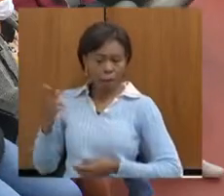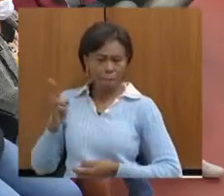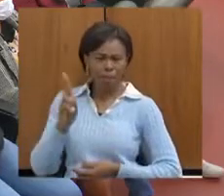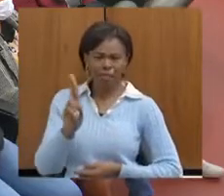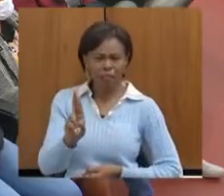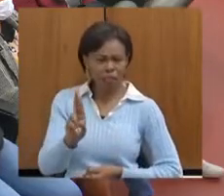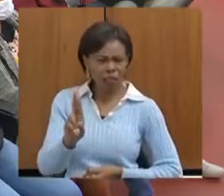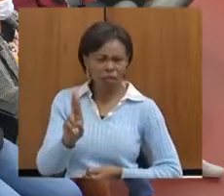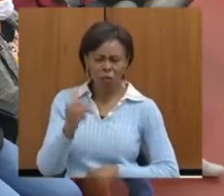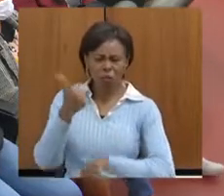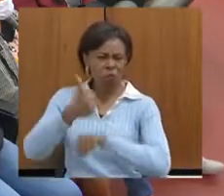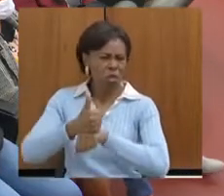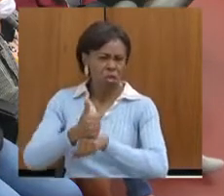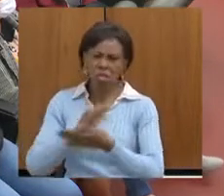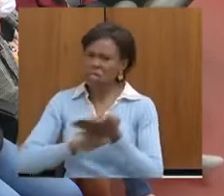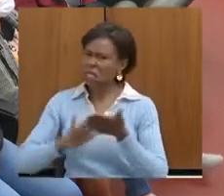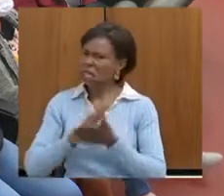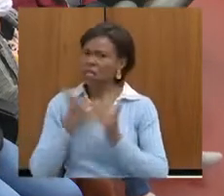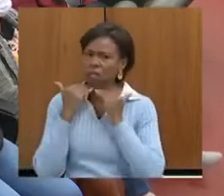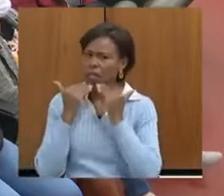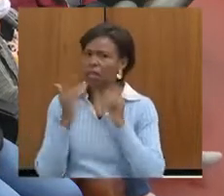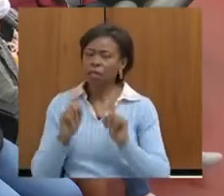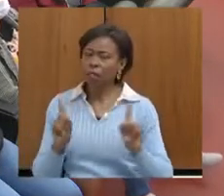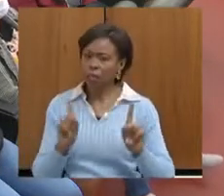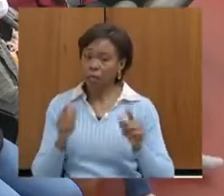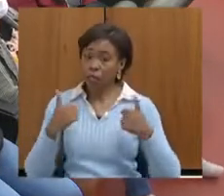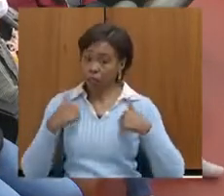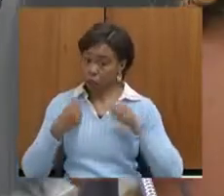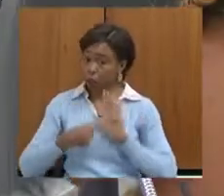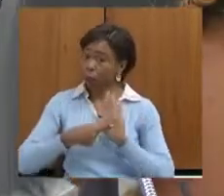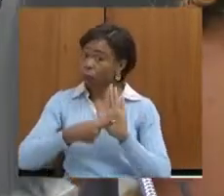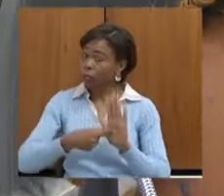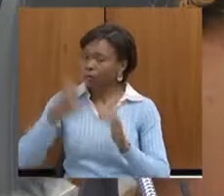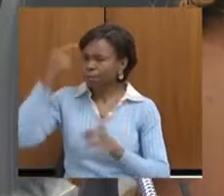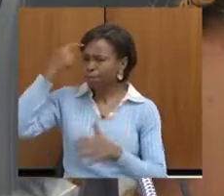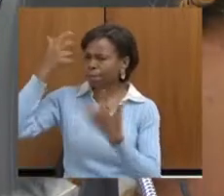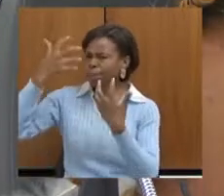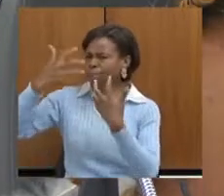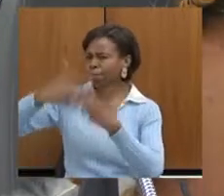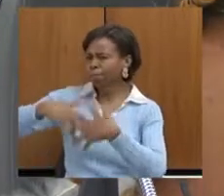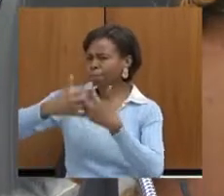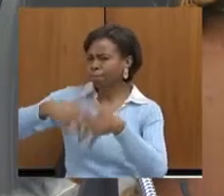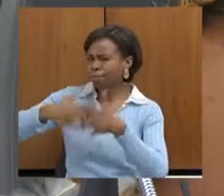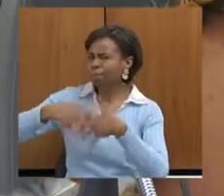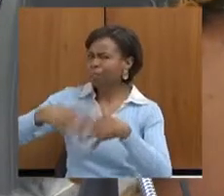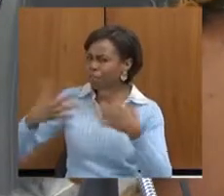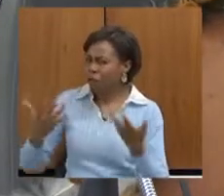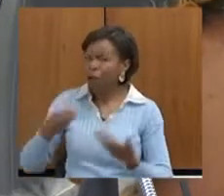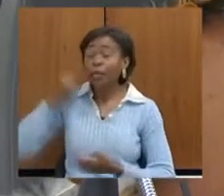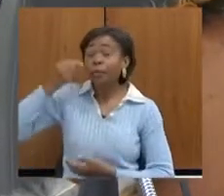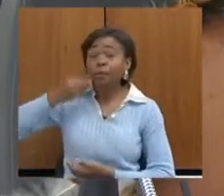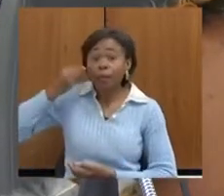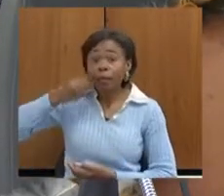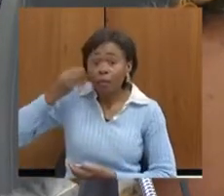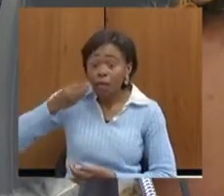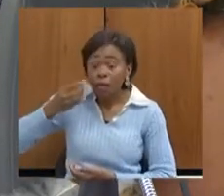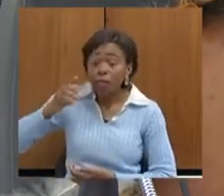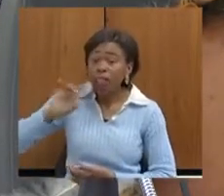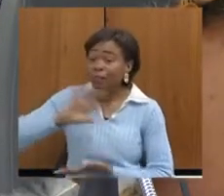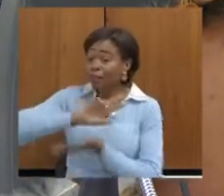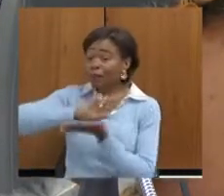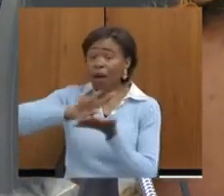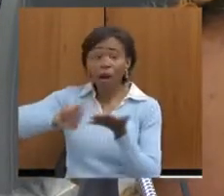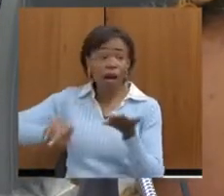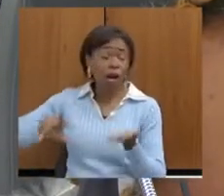aqui para mim uma comunidade né aqui eu estou trazendo uma reflexão coletiva e uma experiência de centenas de atingido sua